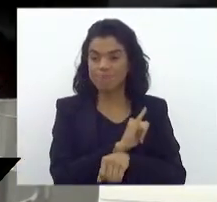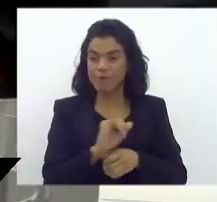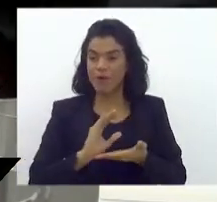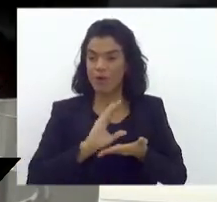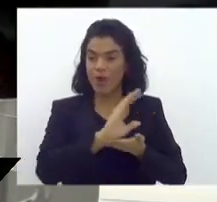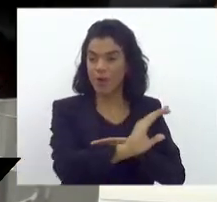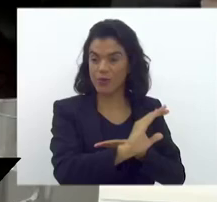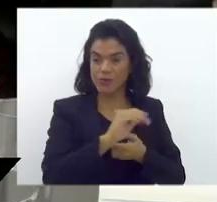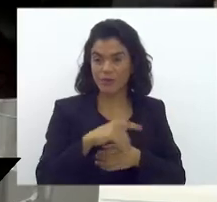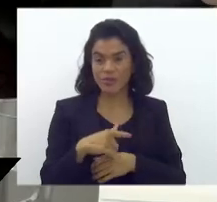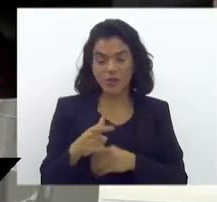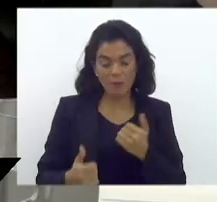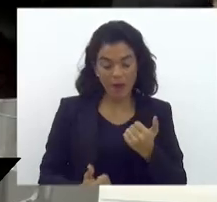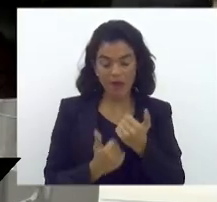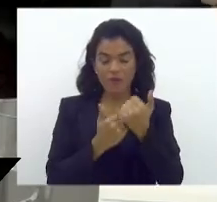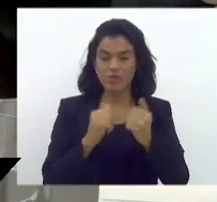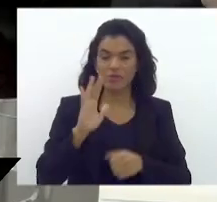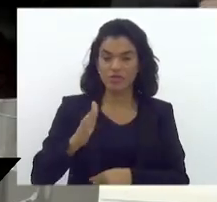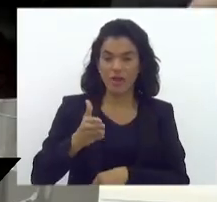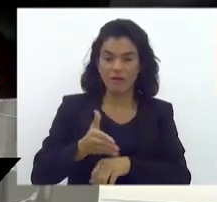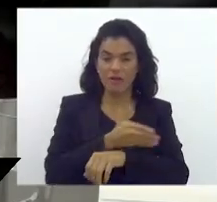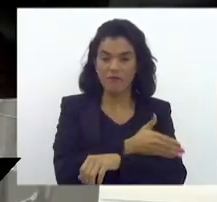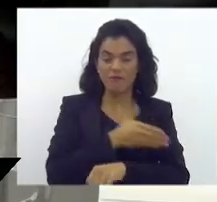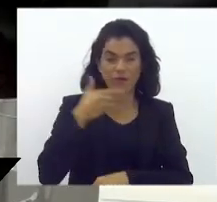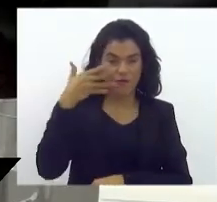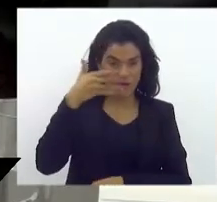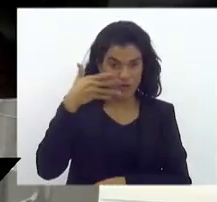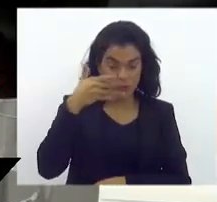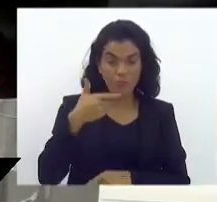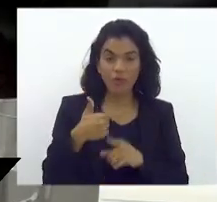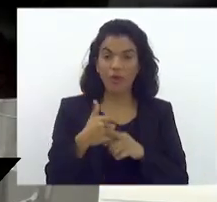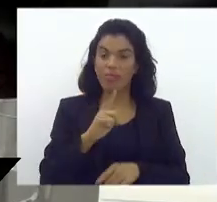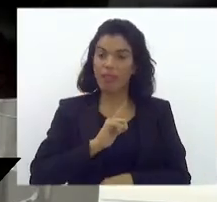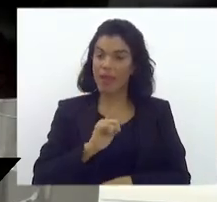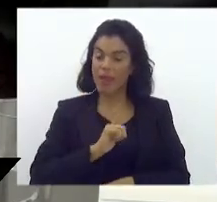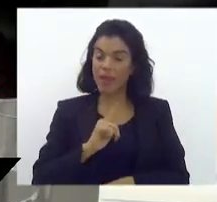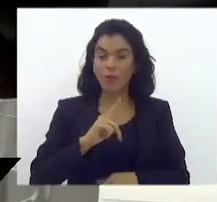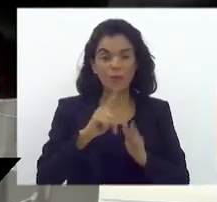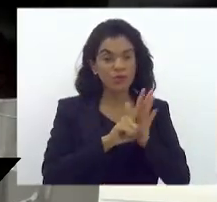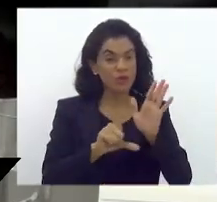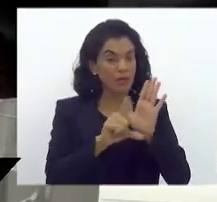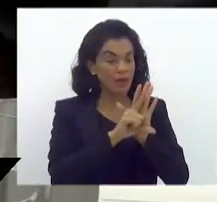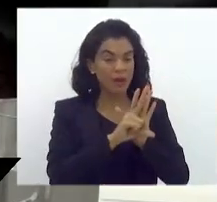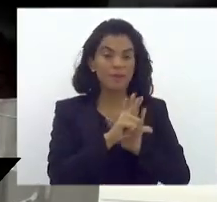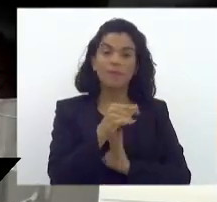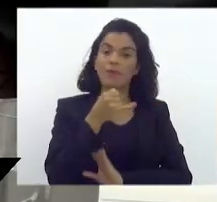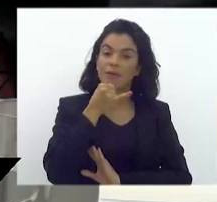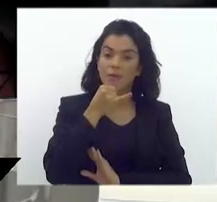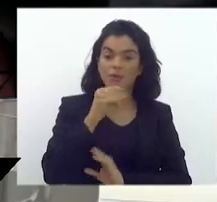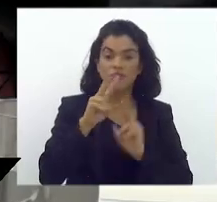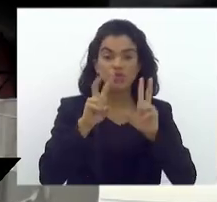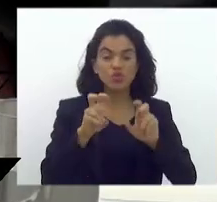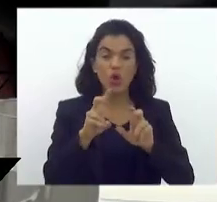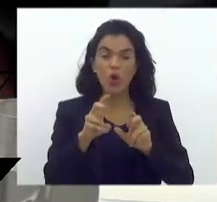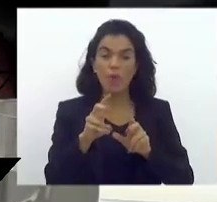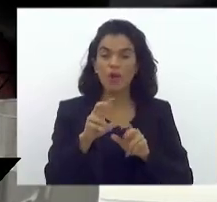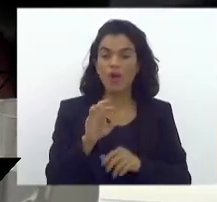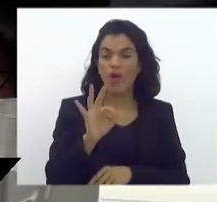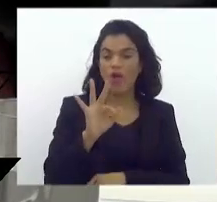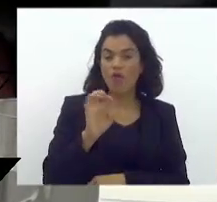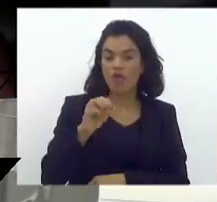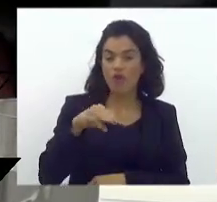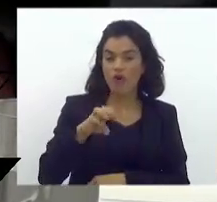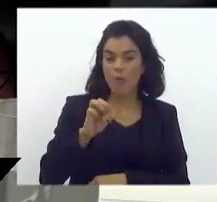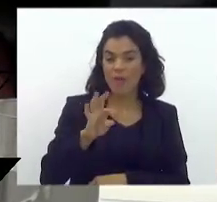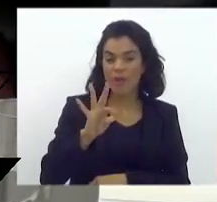para reforçar o que foi dito aqui, porque assim está, por exemplo, no nosso PL de fomento de blocos. E aí eu acho que fica até